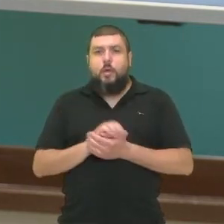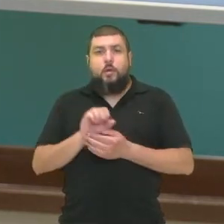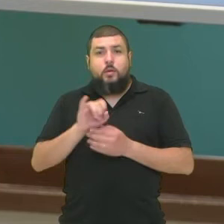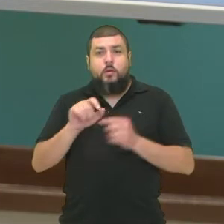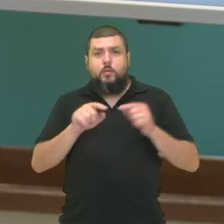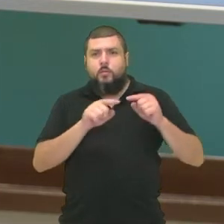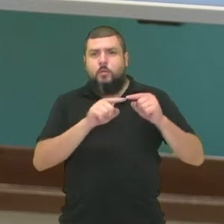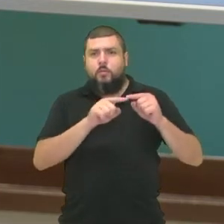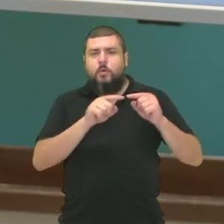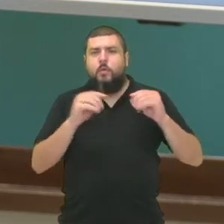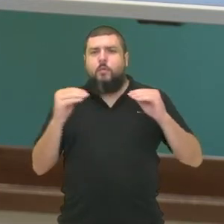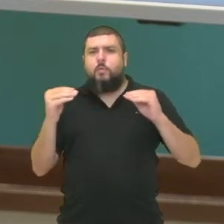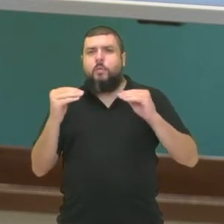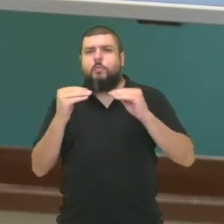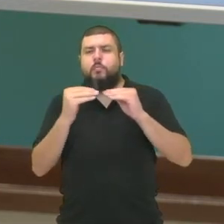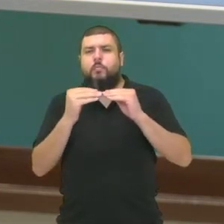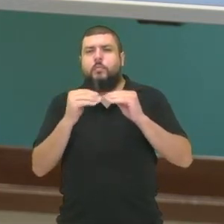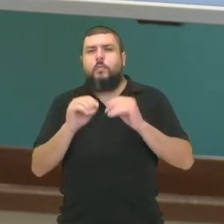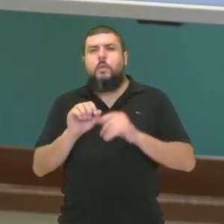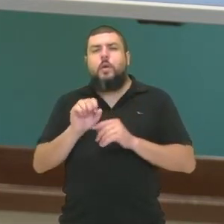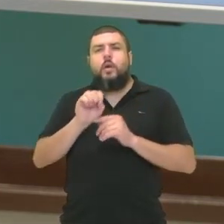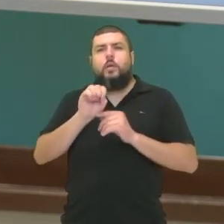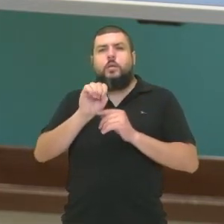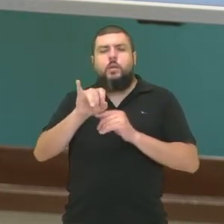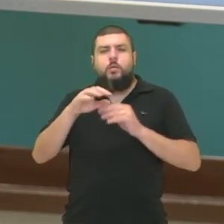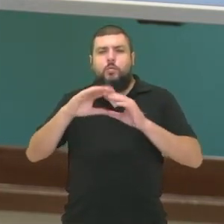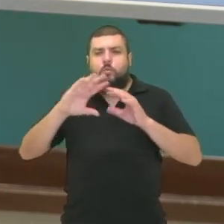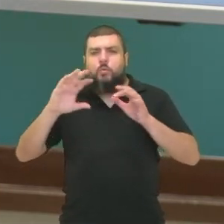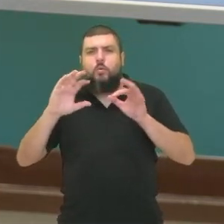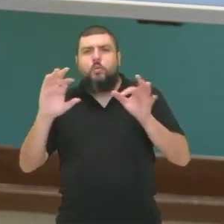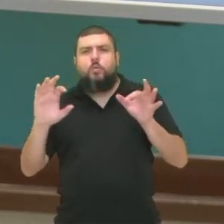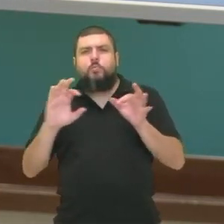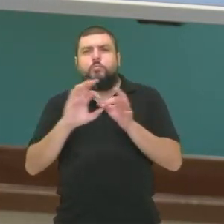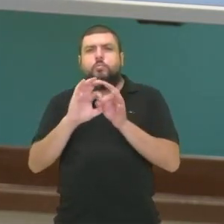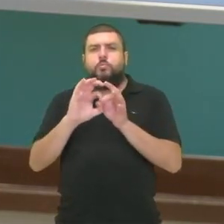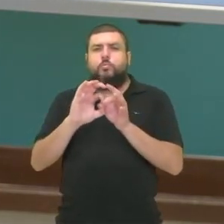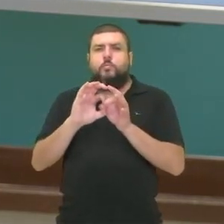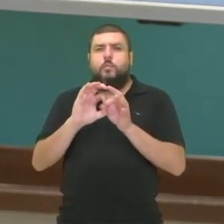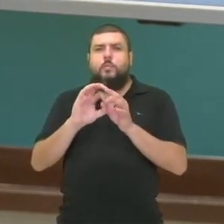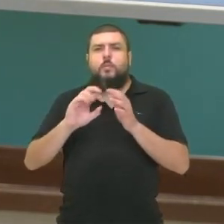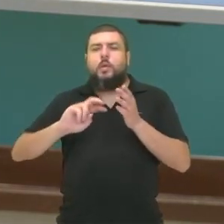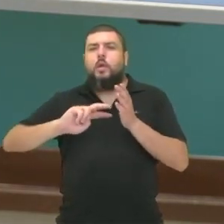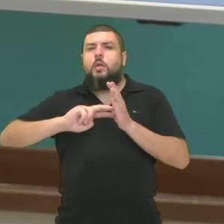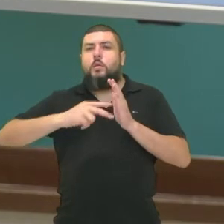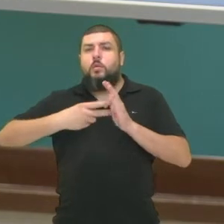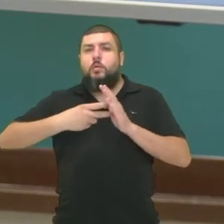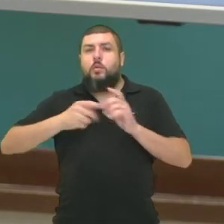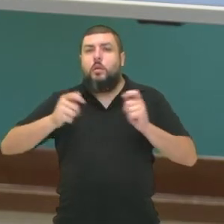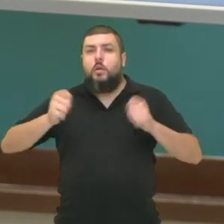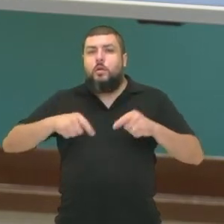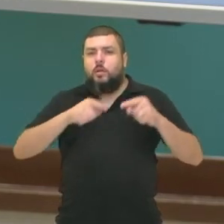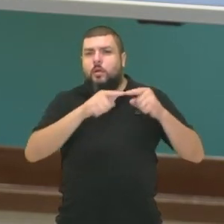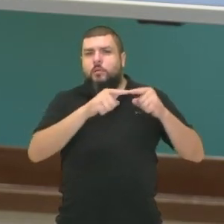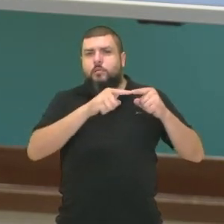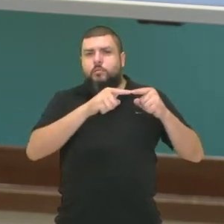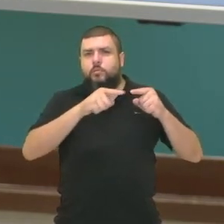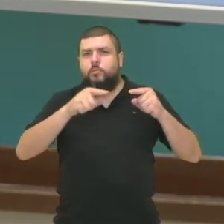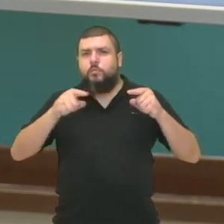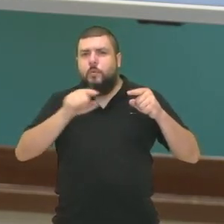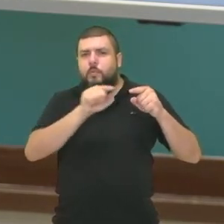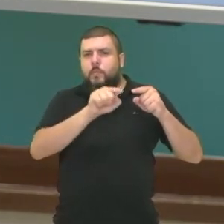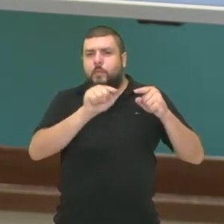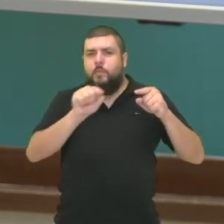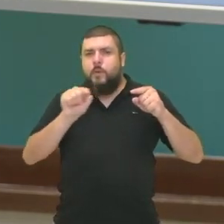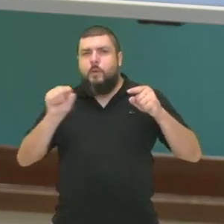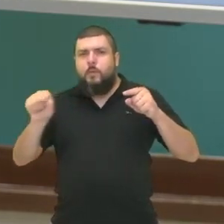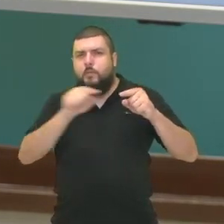são colineares. Colineares significam que eu consigo passar uma reta por esses